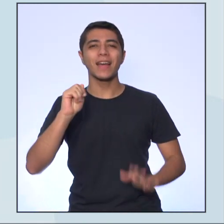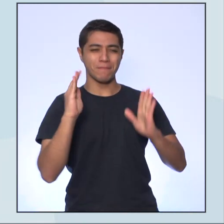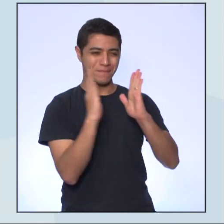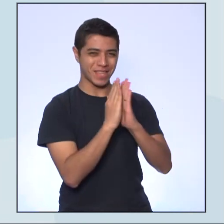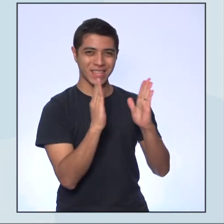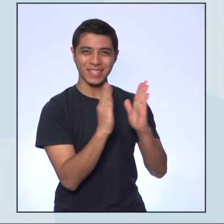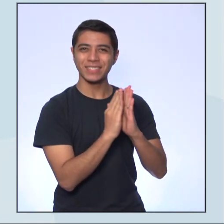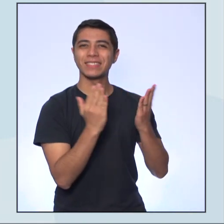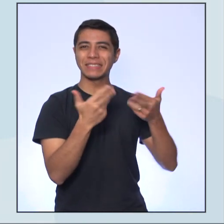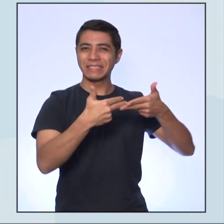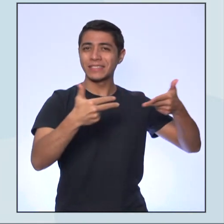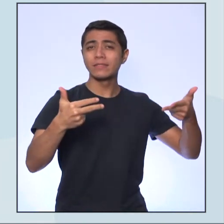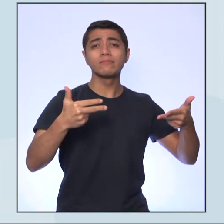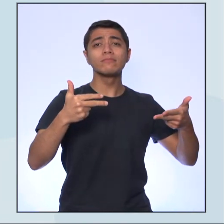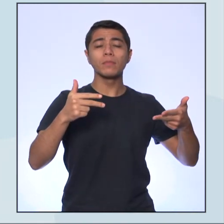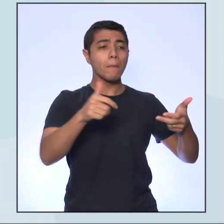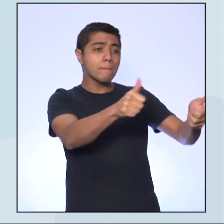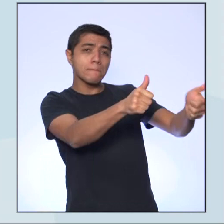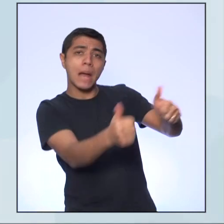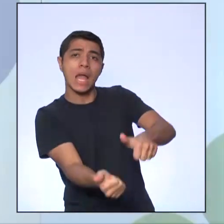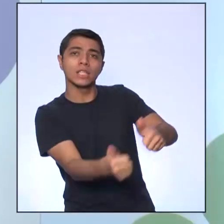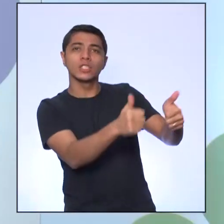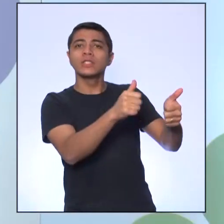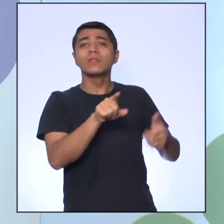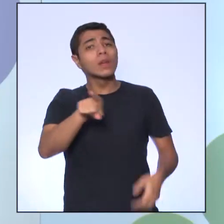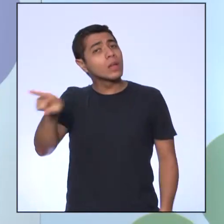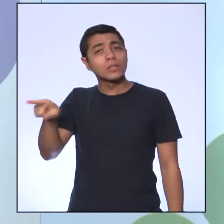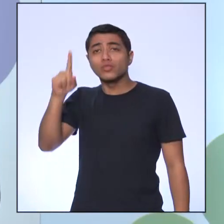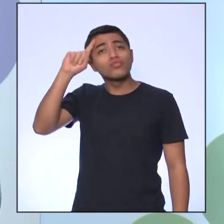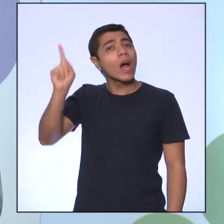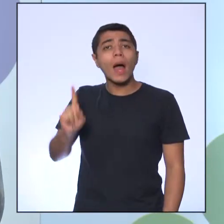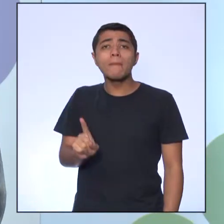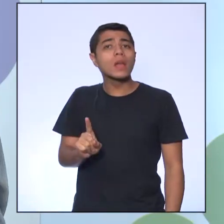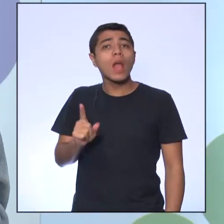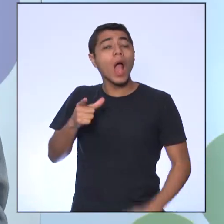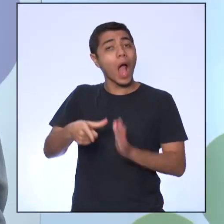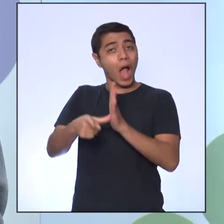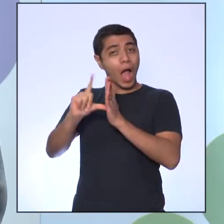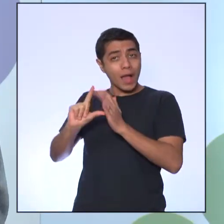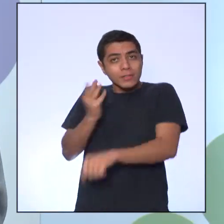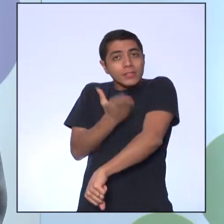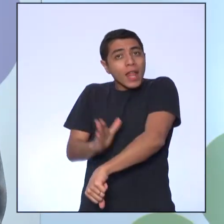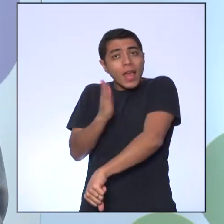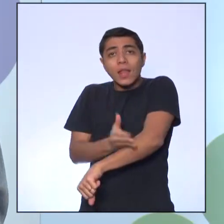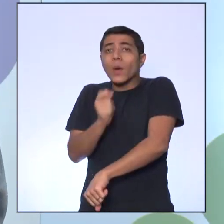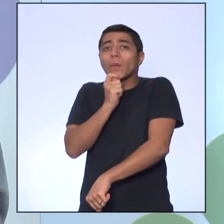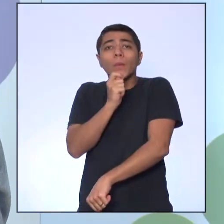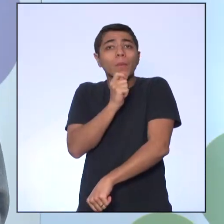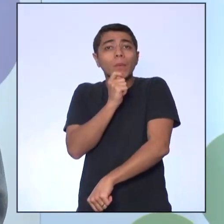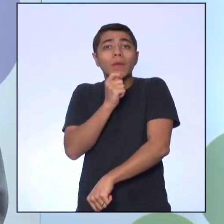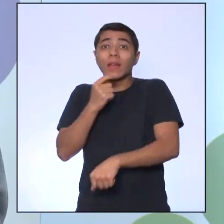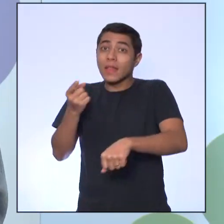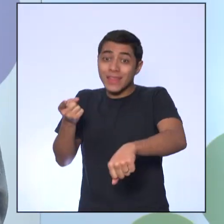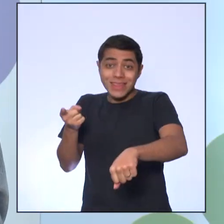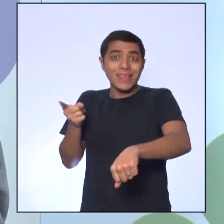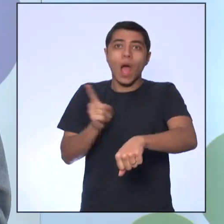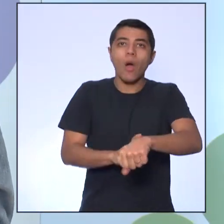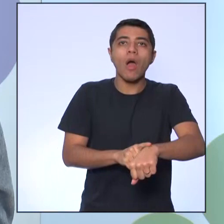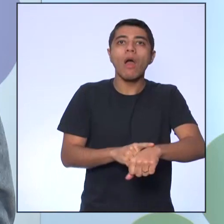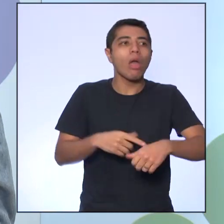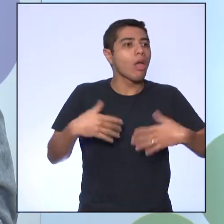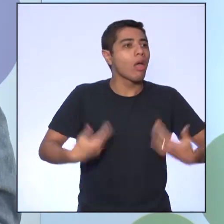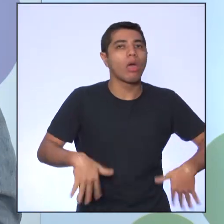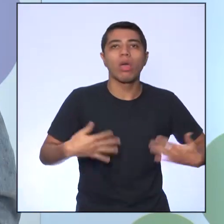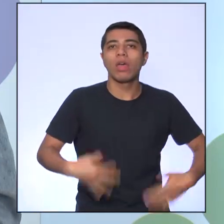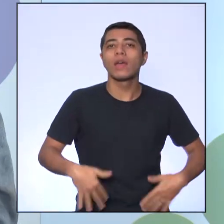um aprendizado de como ser um clérigo, né? Então, com isso, a fé católica ficava muito descreditada, porque